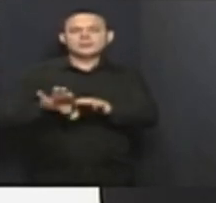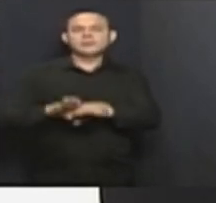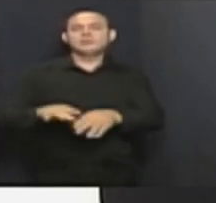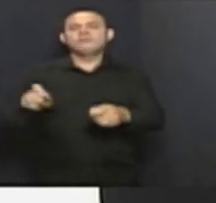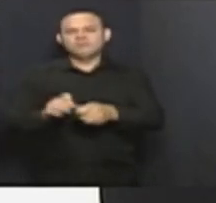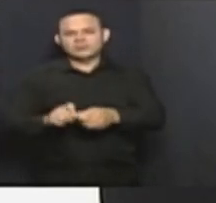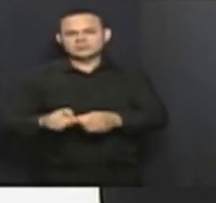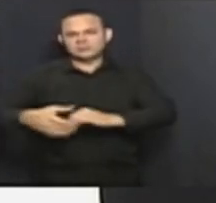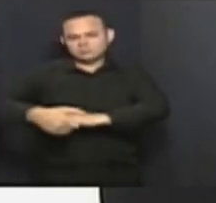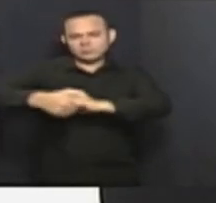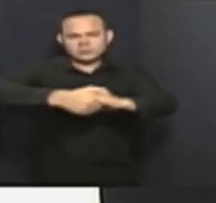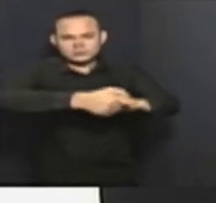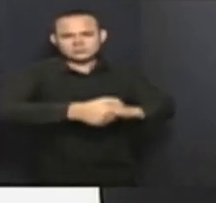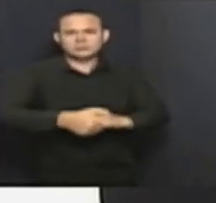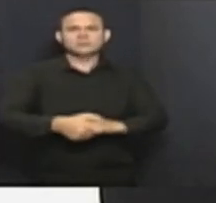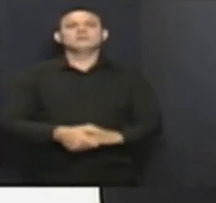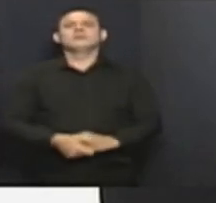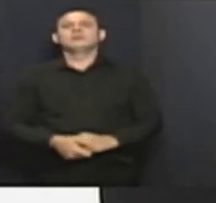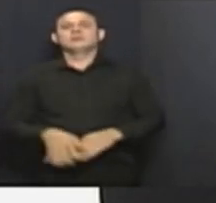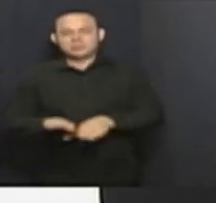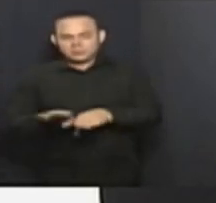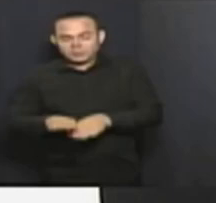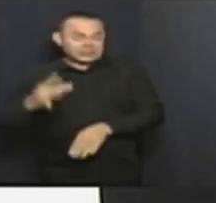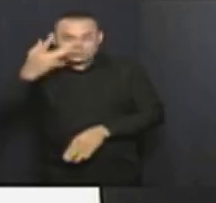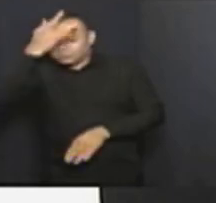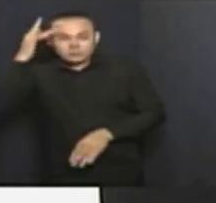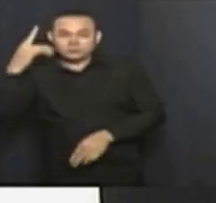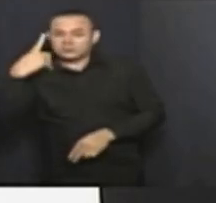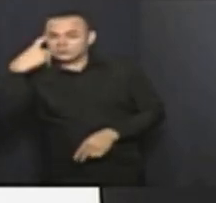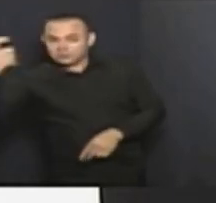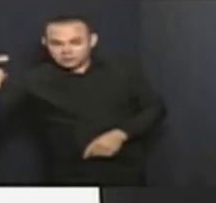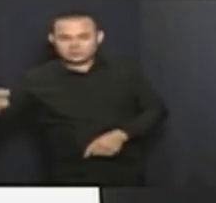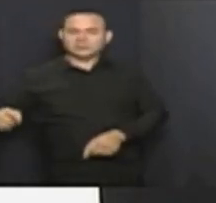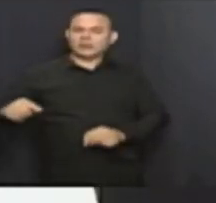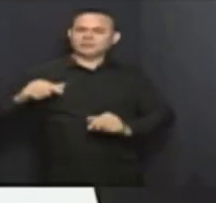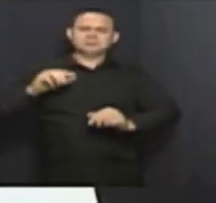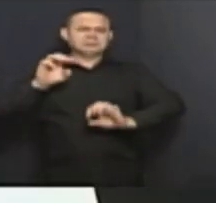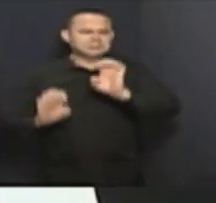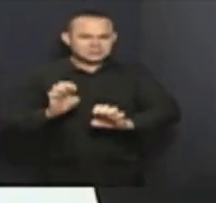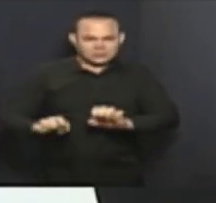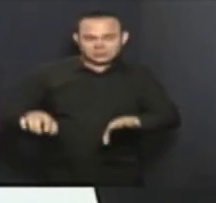contar com os mutirões dos próprios interessados em habitação